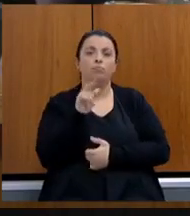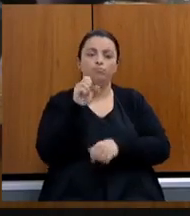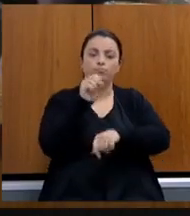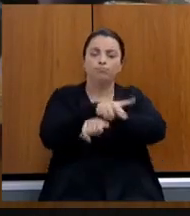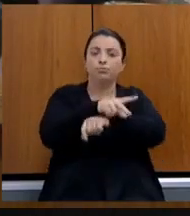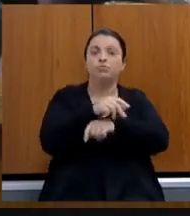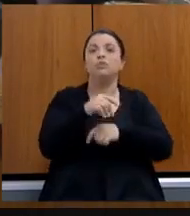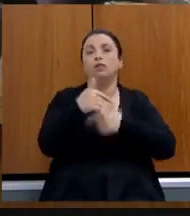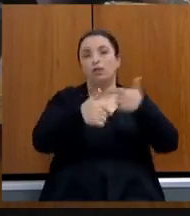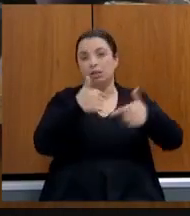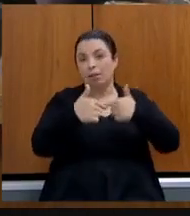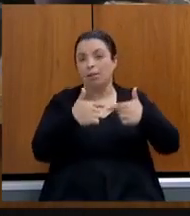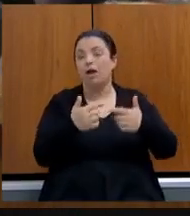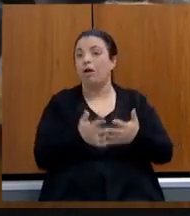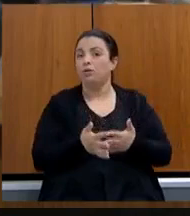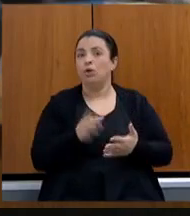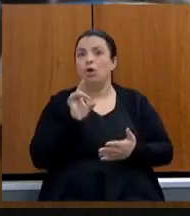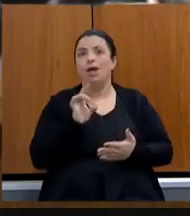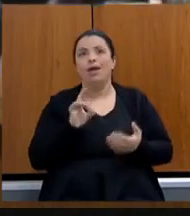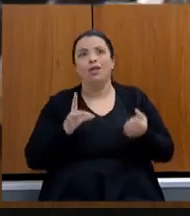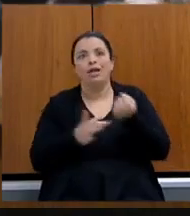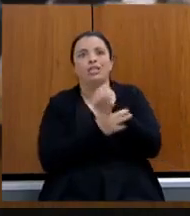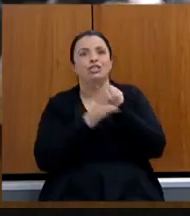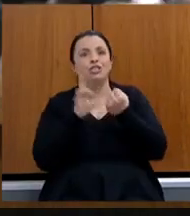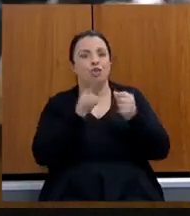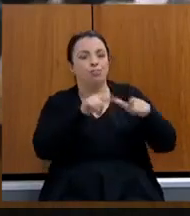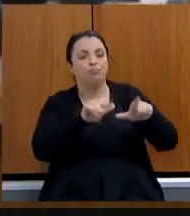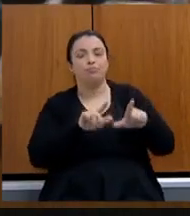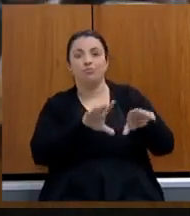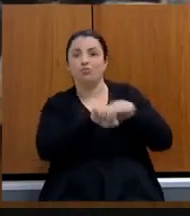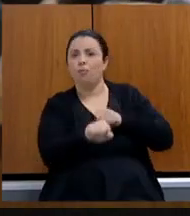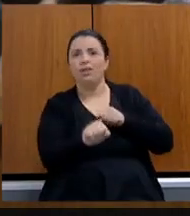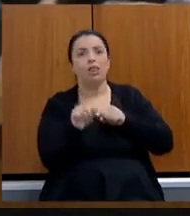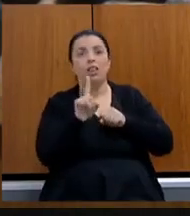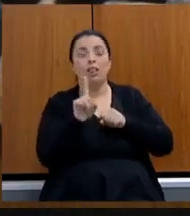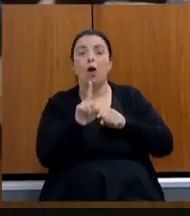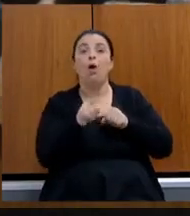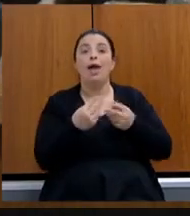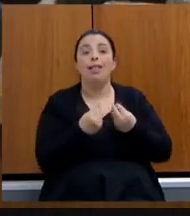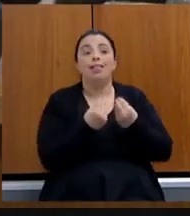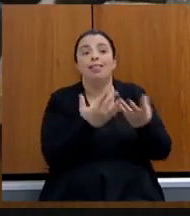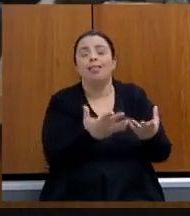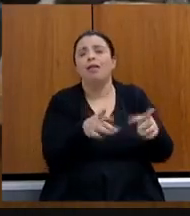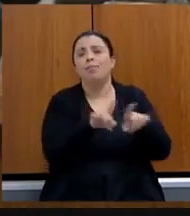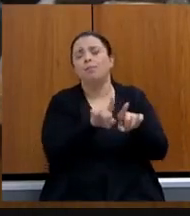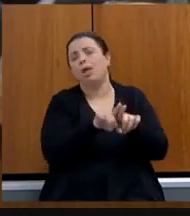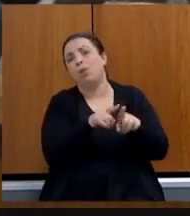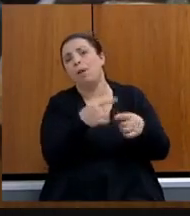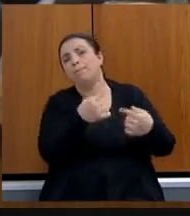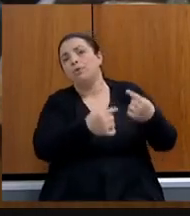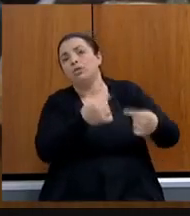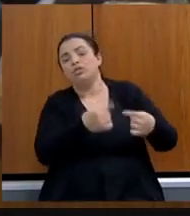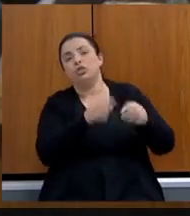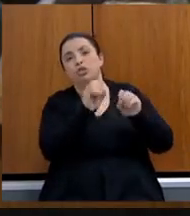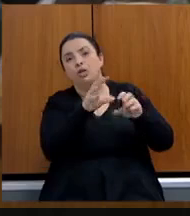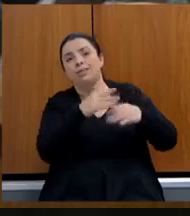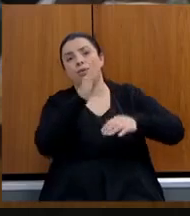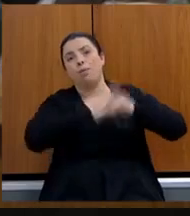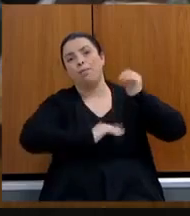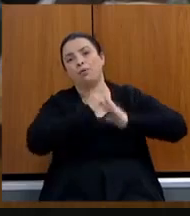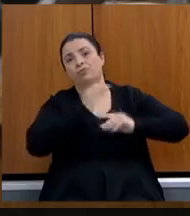né não é só apenas uma garantia da certificação desse estudante é ofertar uma política de educação